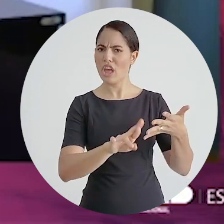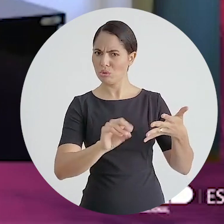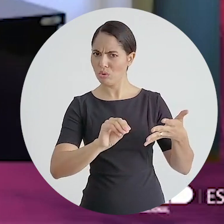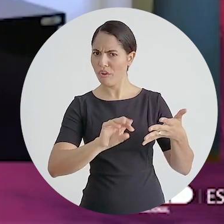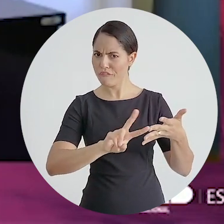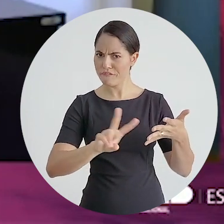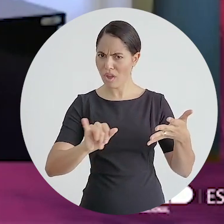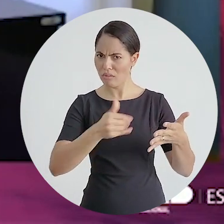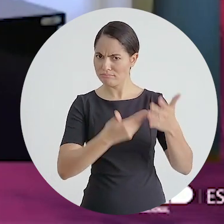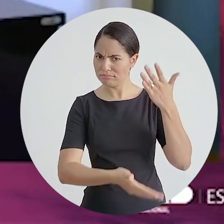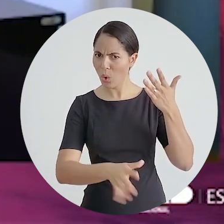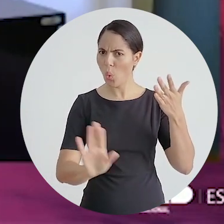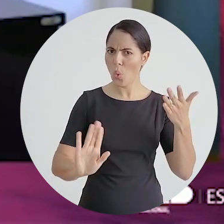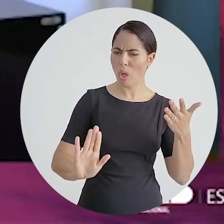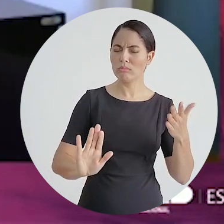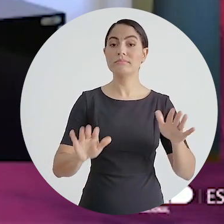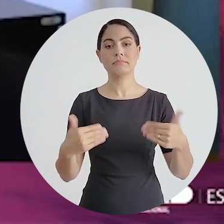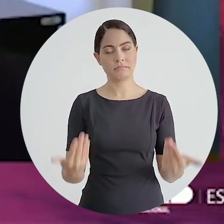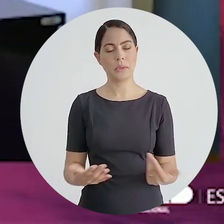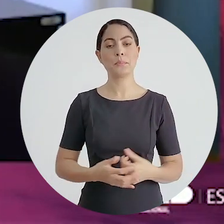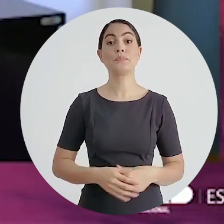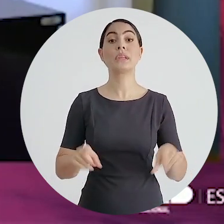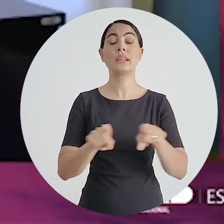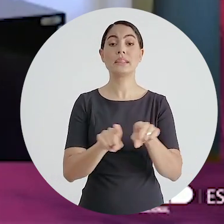indefinição se esse veto vai cair ou não.